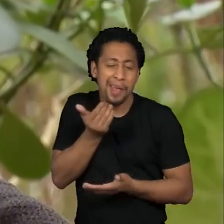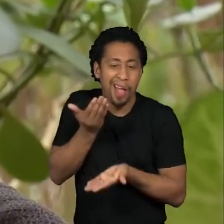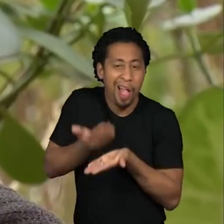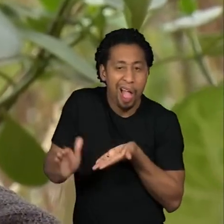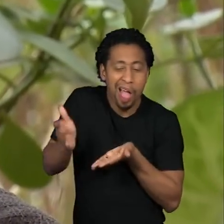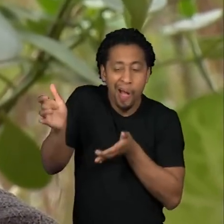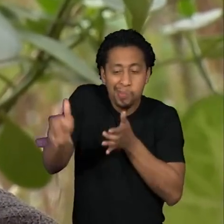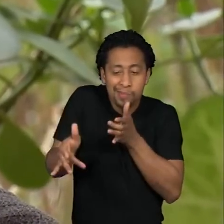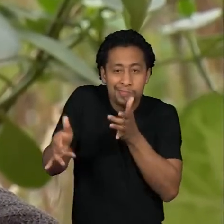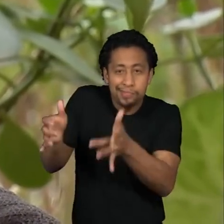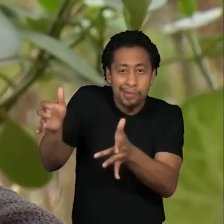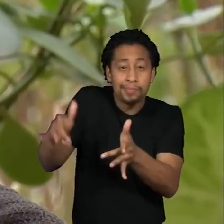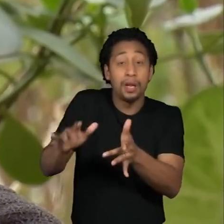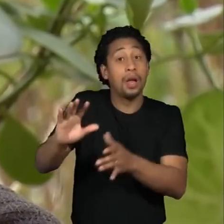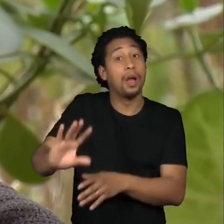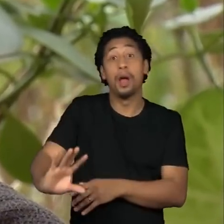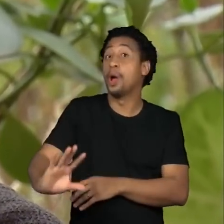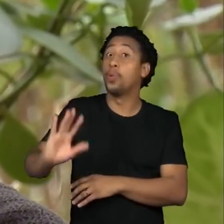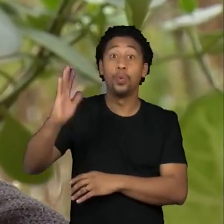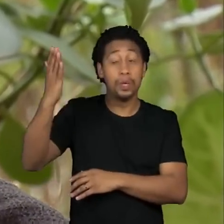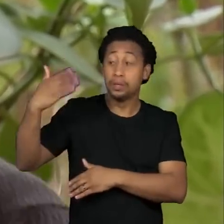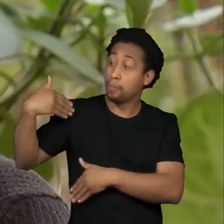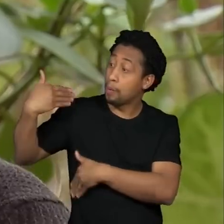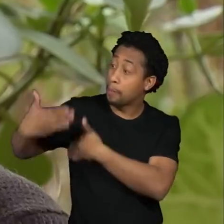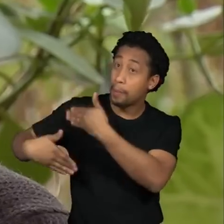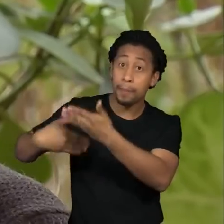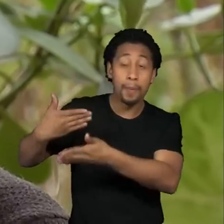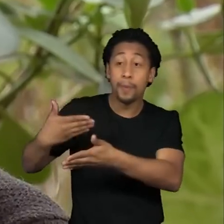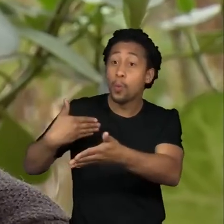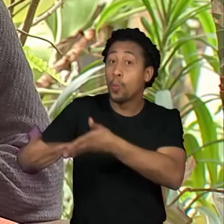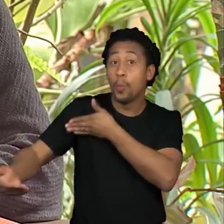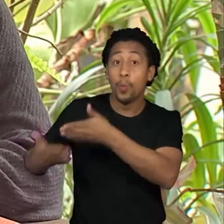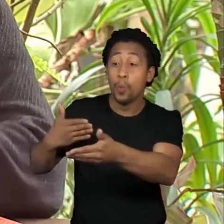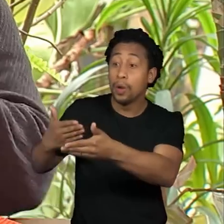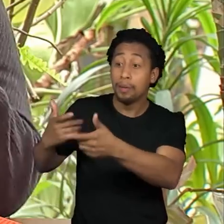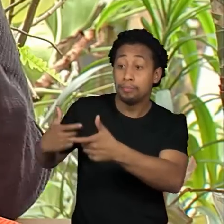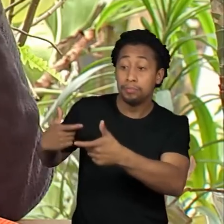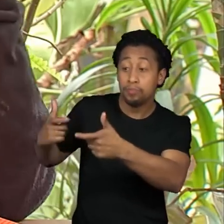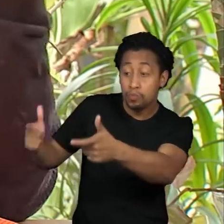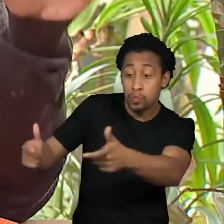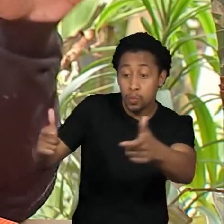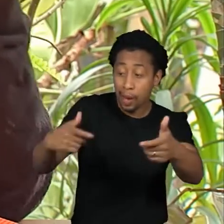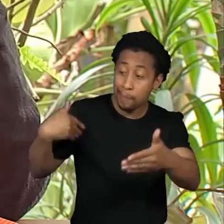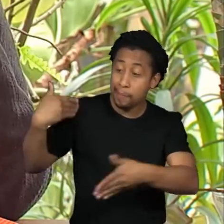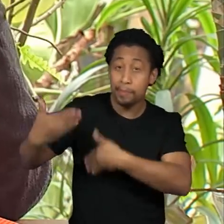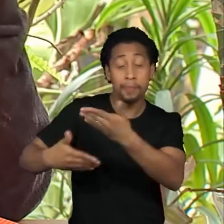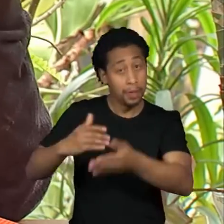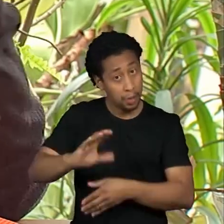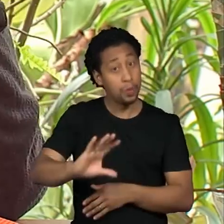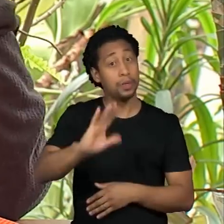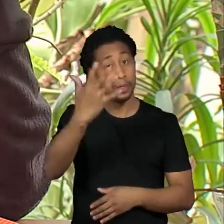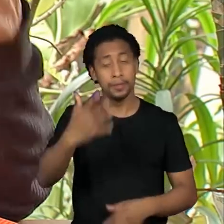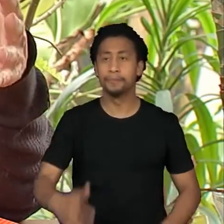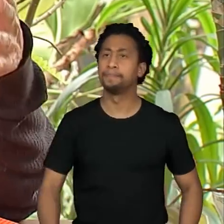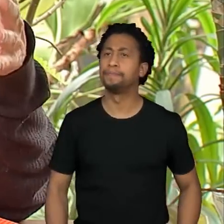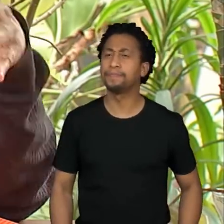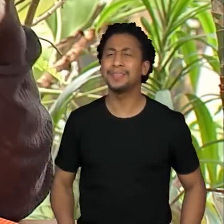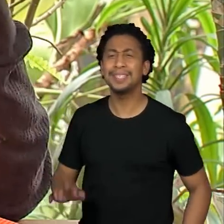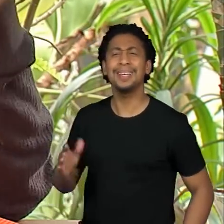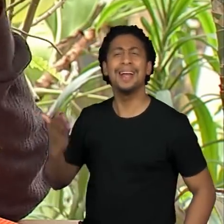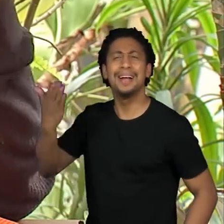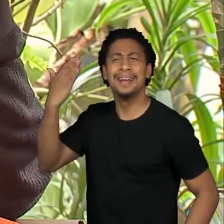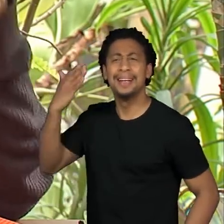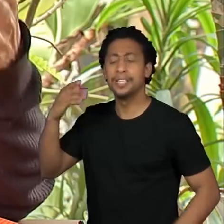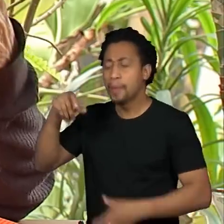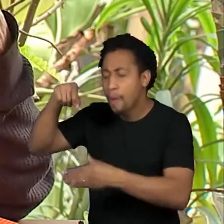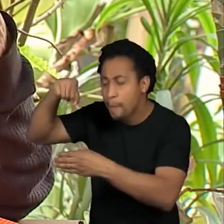em todas as etapas da cadeia produtiva. Você começa lá na plantação, que às vezes se desperdiça